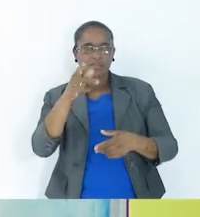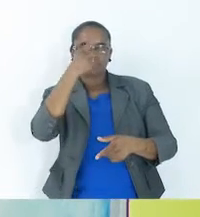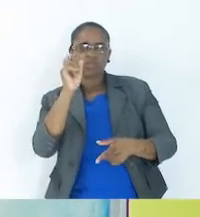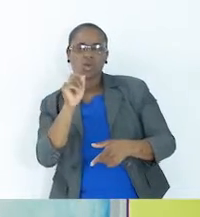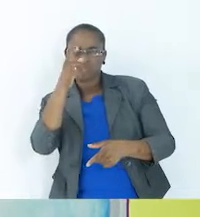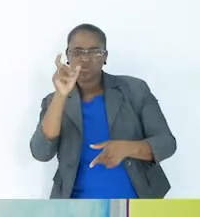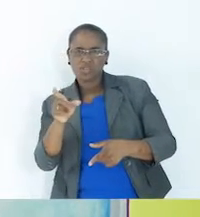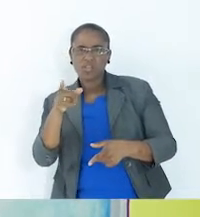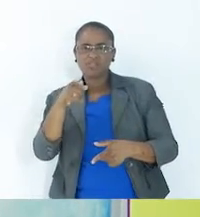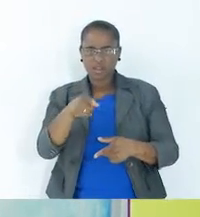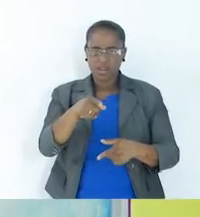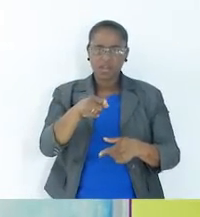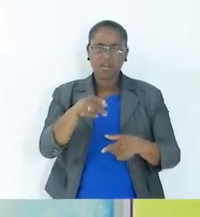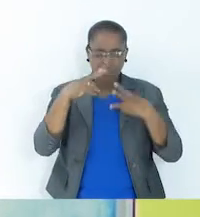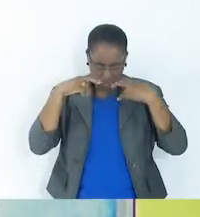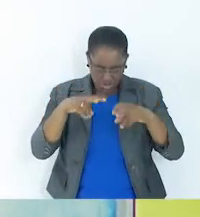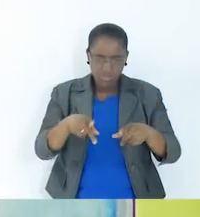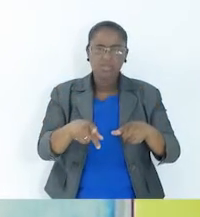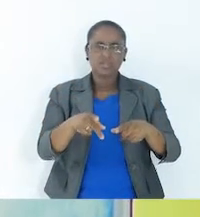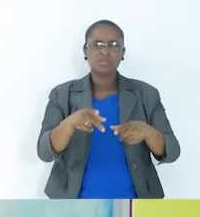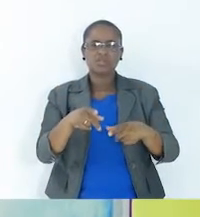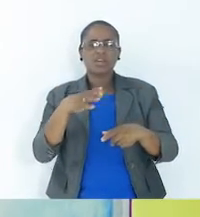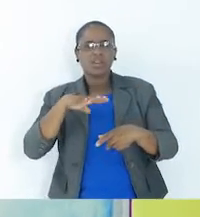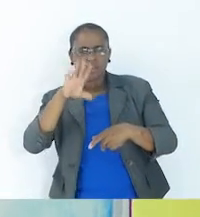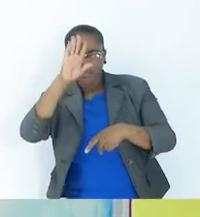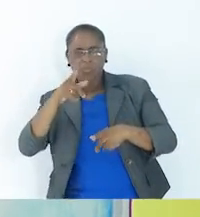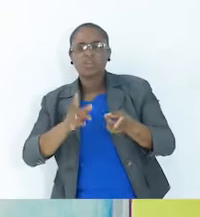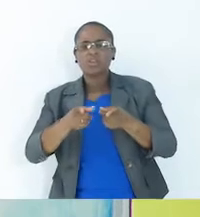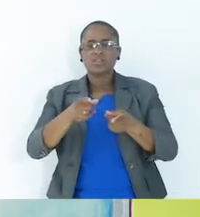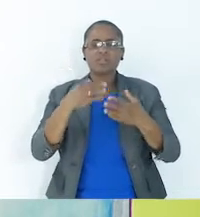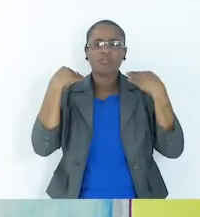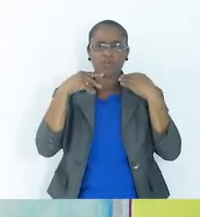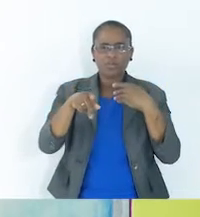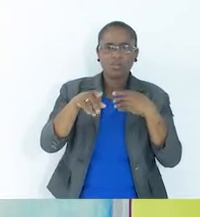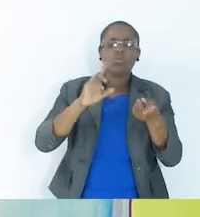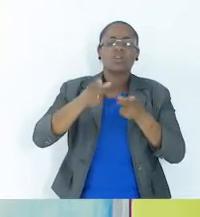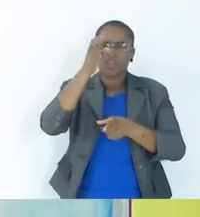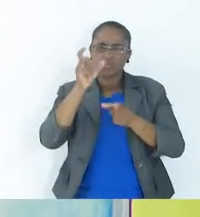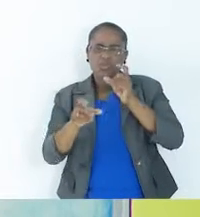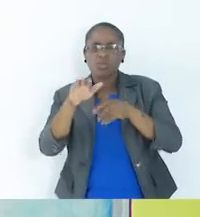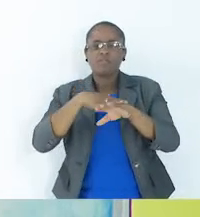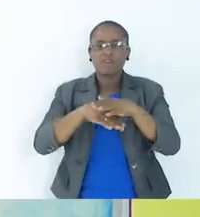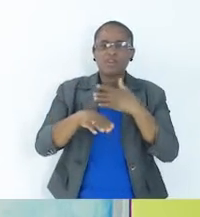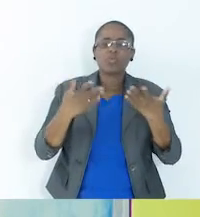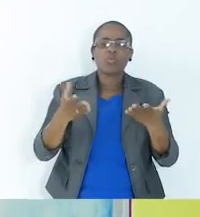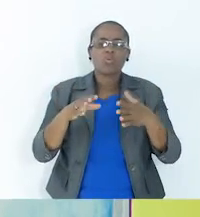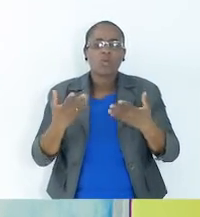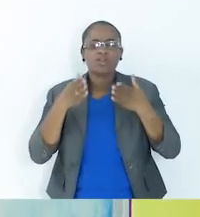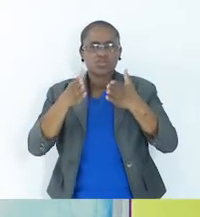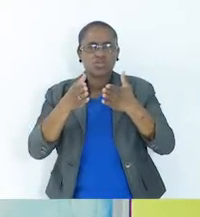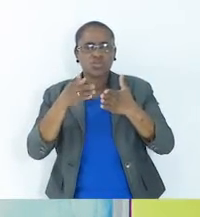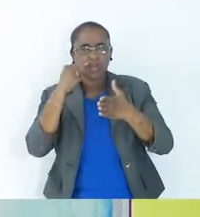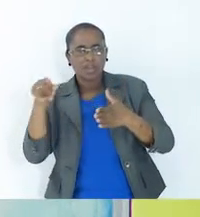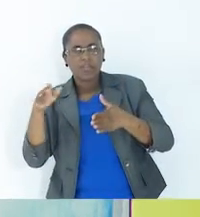Queira saber mais sobre essa fonte. O que é que a pessoa faz? O que é que fez? Qual é o seu contributo que deu ou que dá? Um bocadinho de tudo, vais